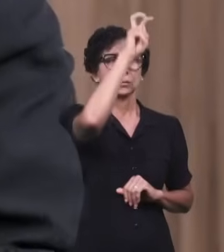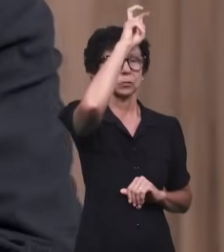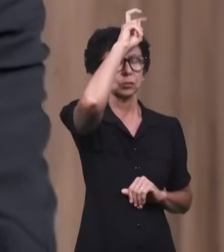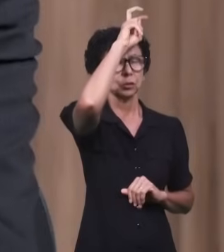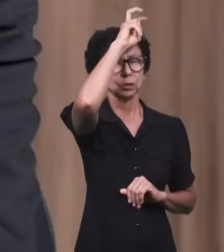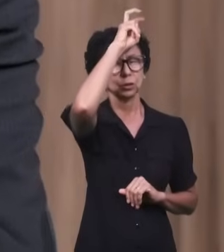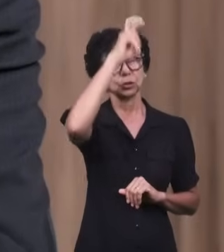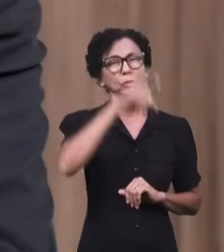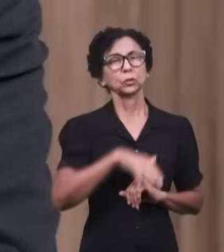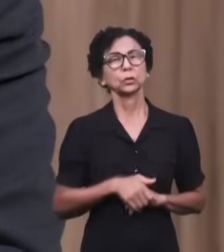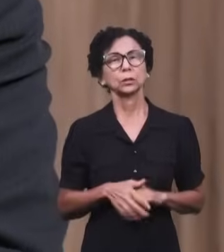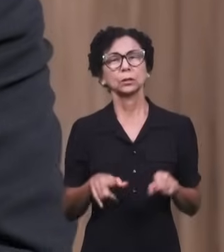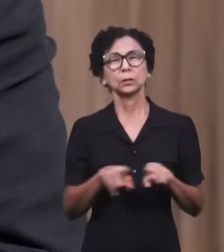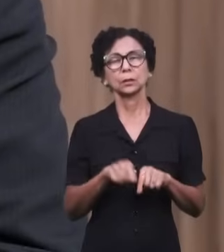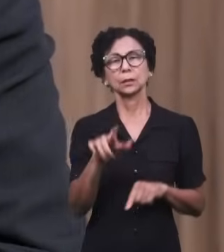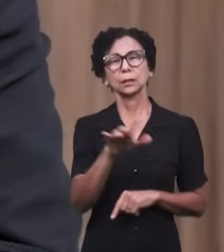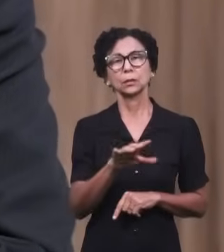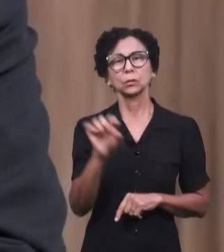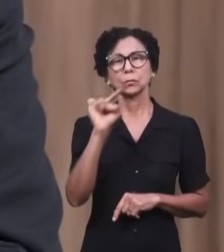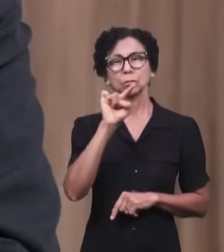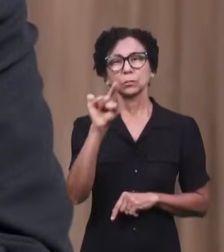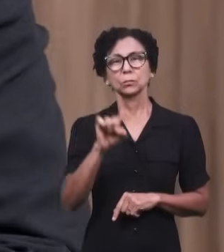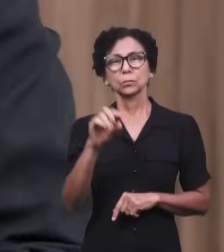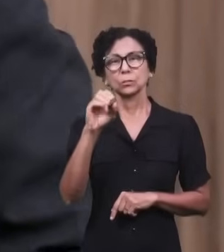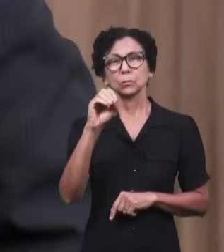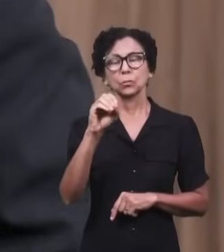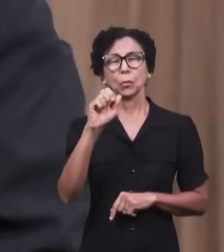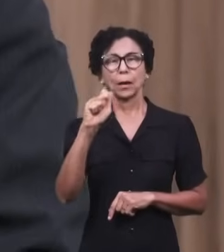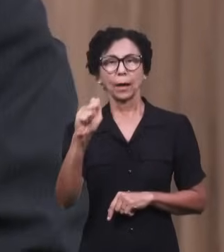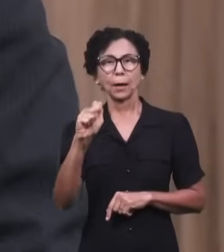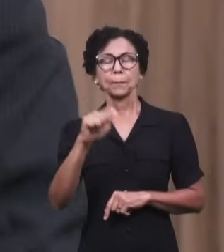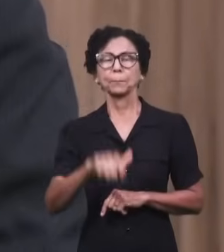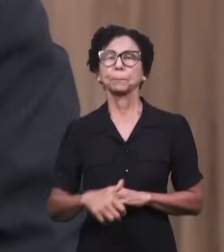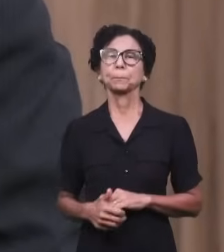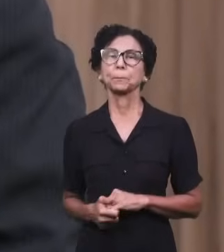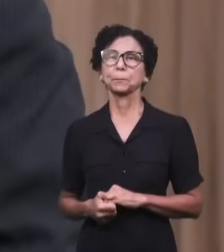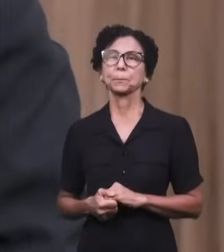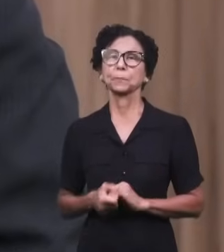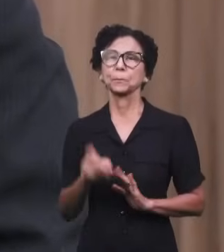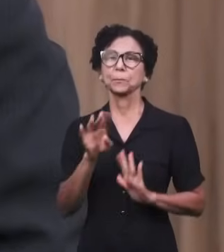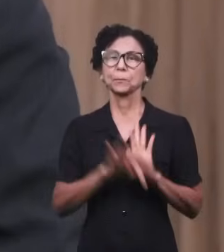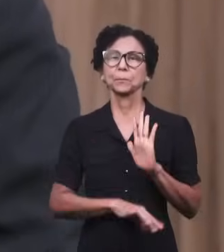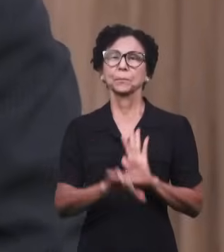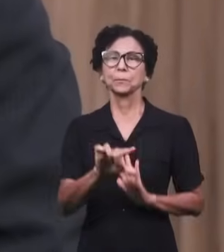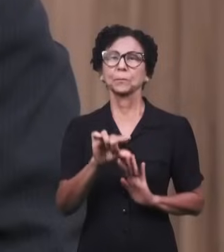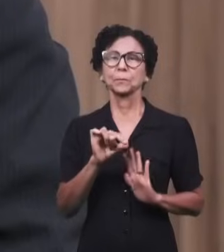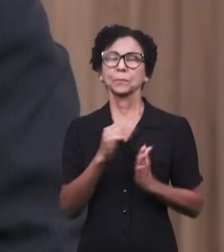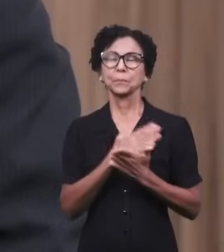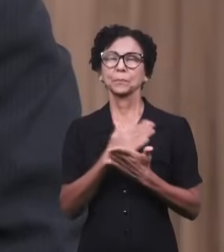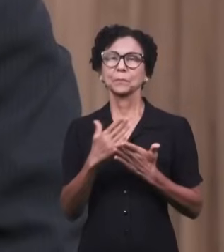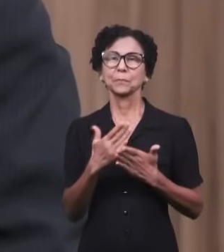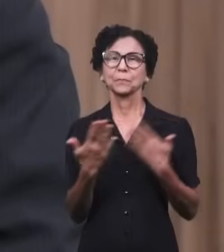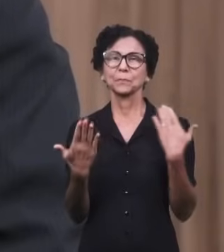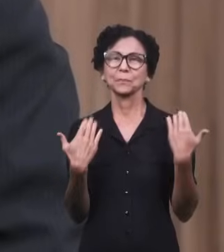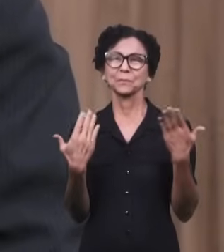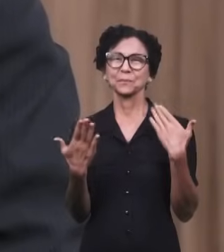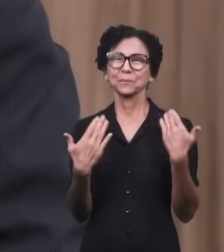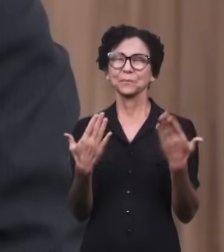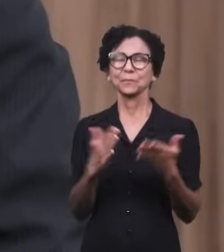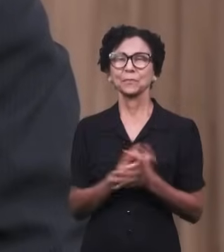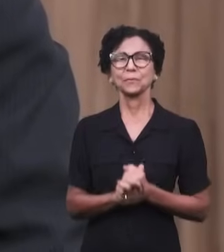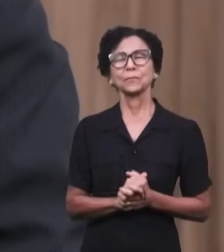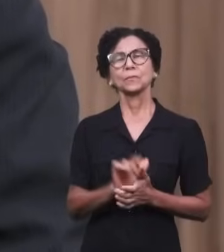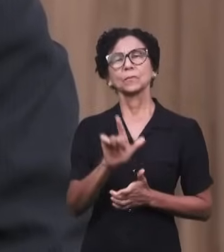nós escolhemos aqui para iniciarmos a nossa conversa aqui sobre